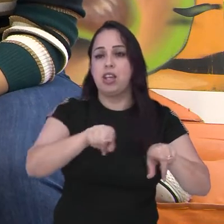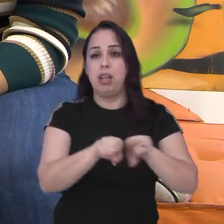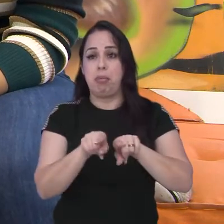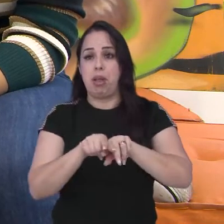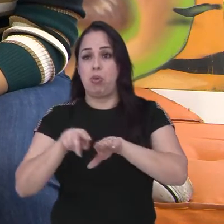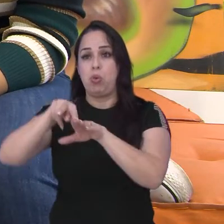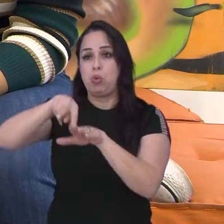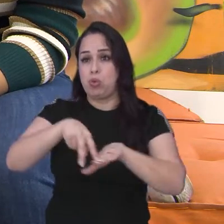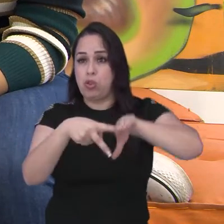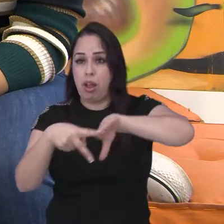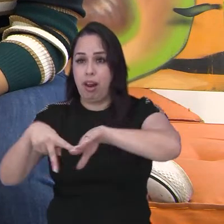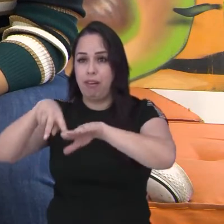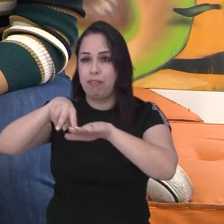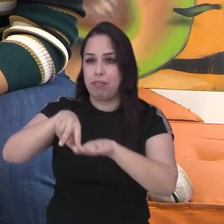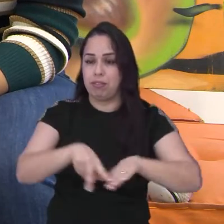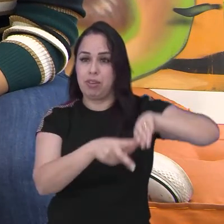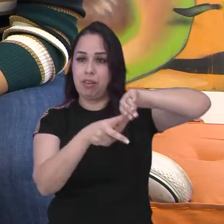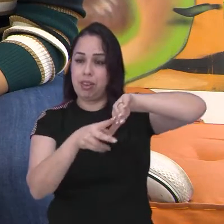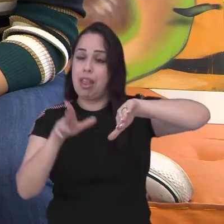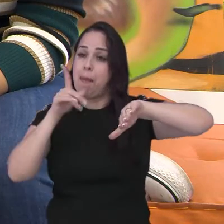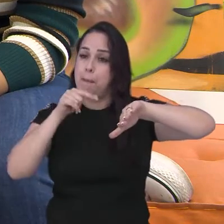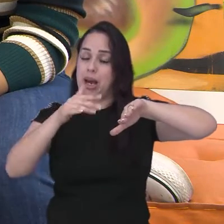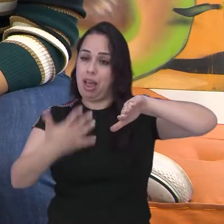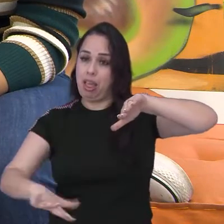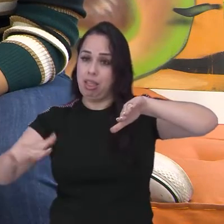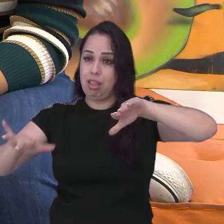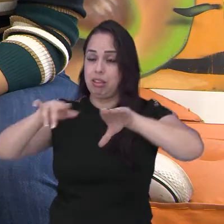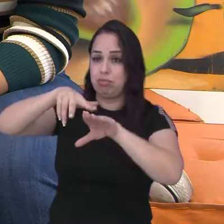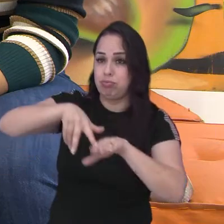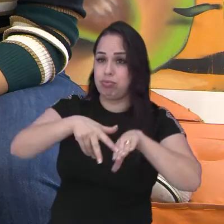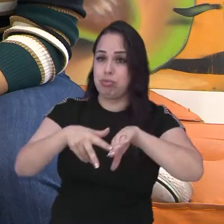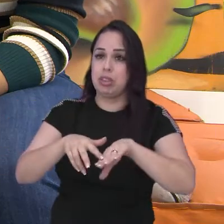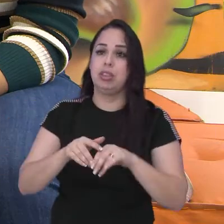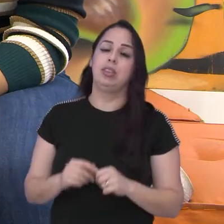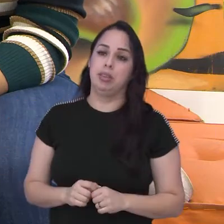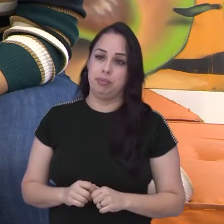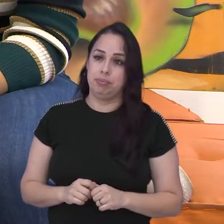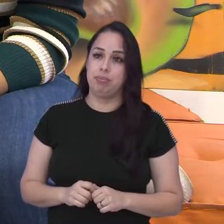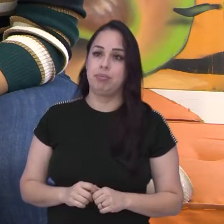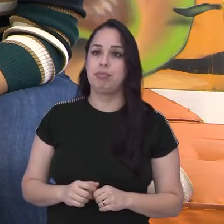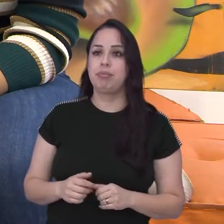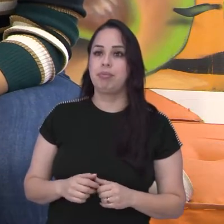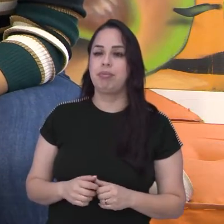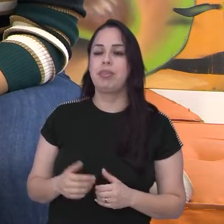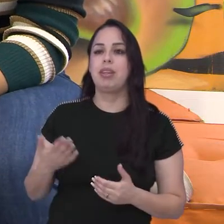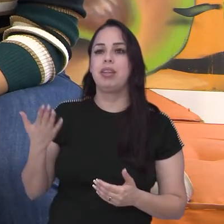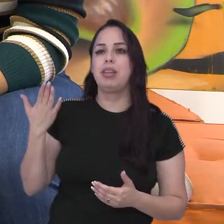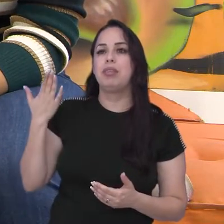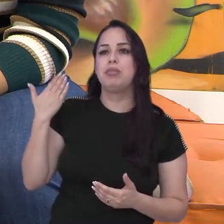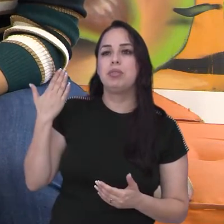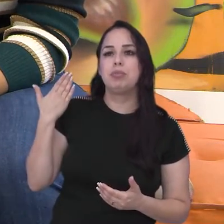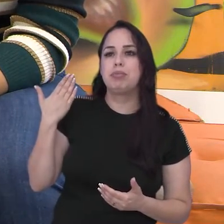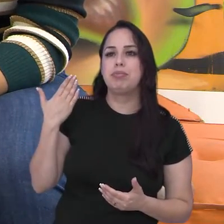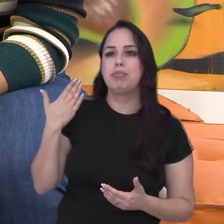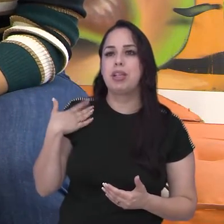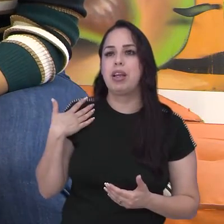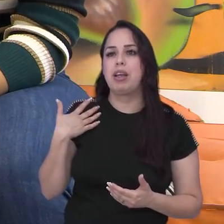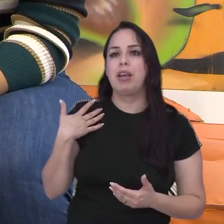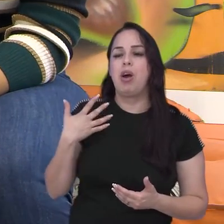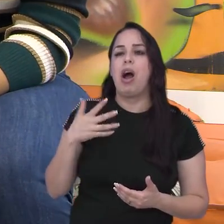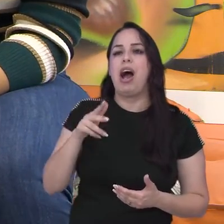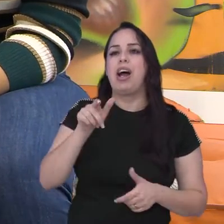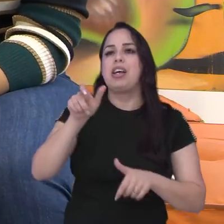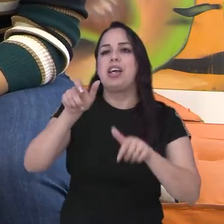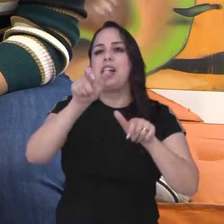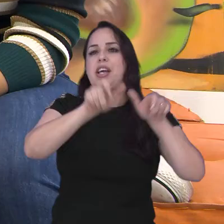são modalidades que o COB não conseguia mais fazer com que a juventude olhasse para as Olimpíadas.